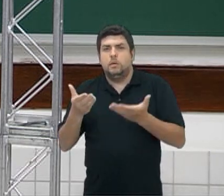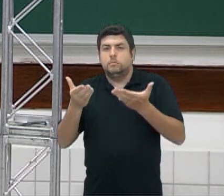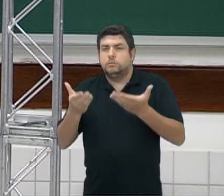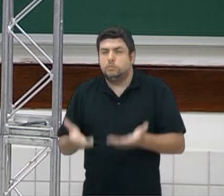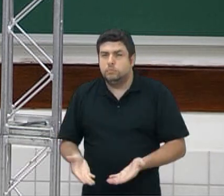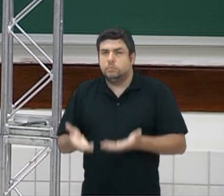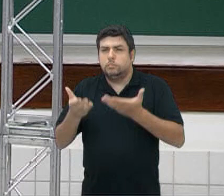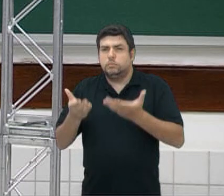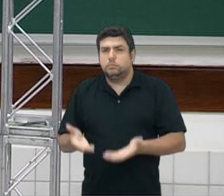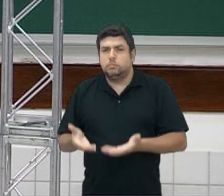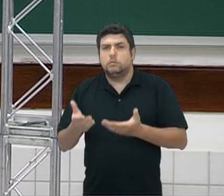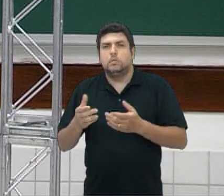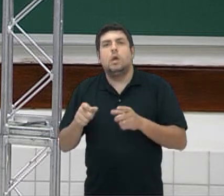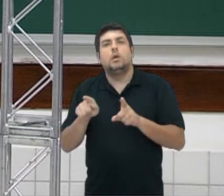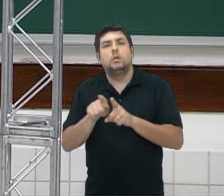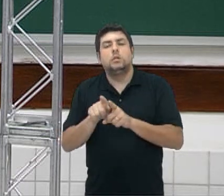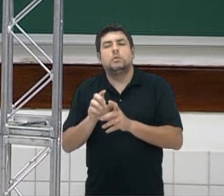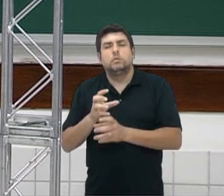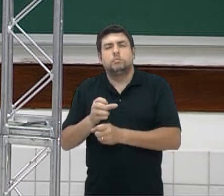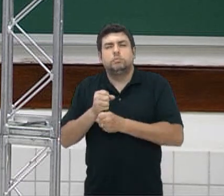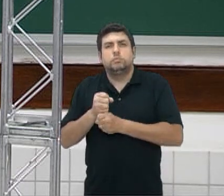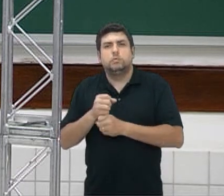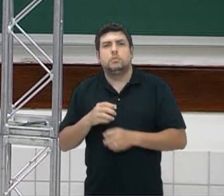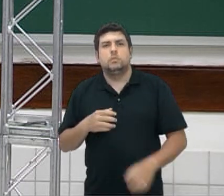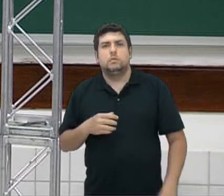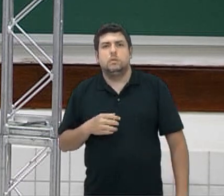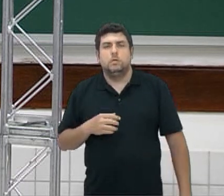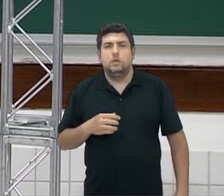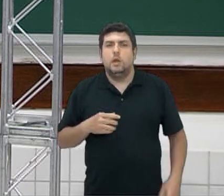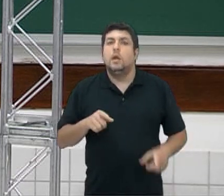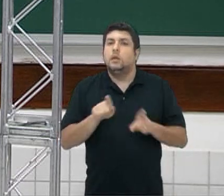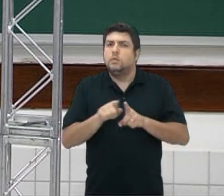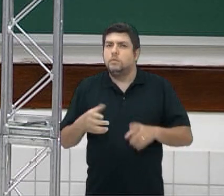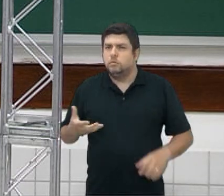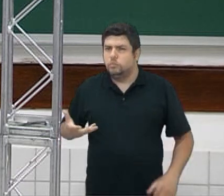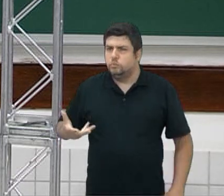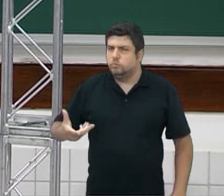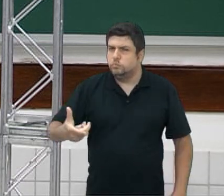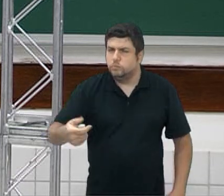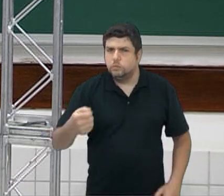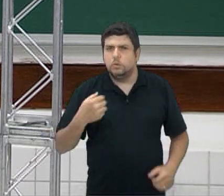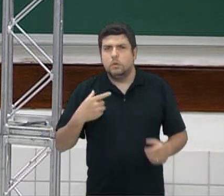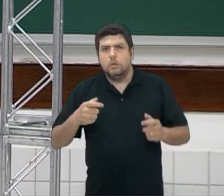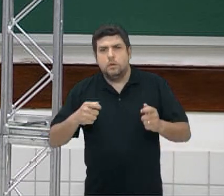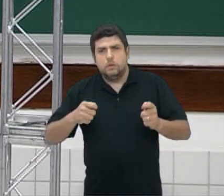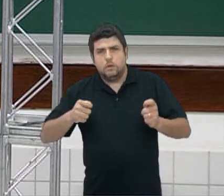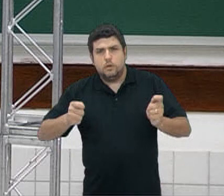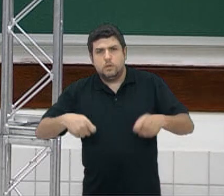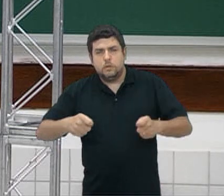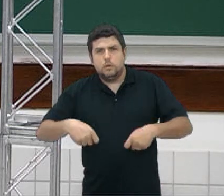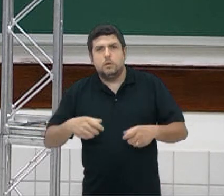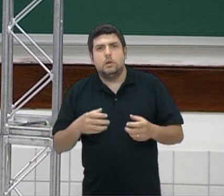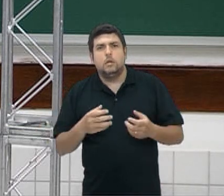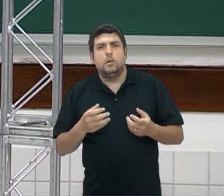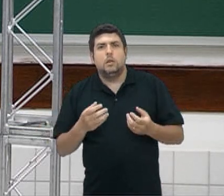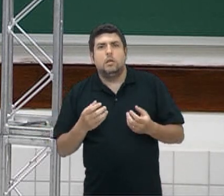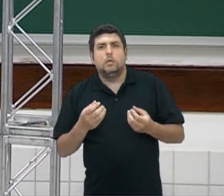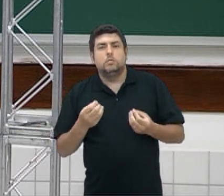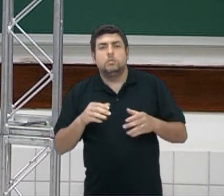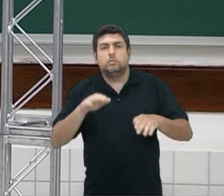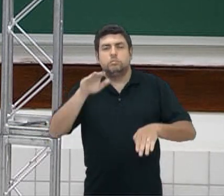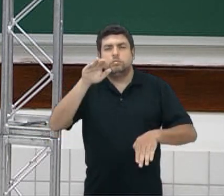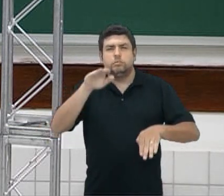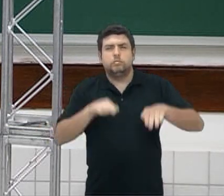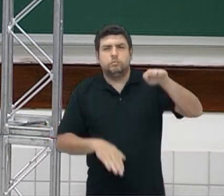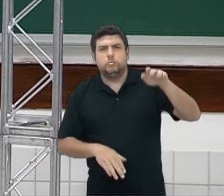de movimento. Isso significa que simplesmente eu não posso simplesmente sumir com o movimento